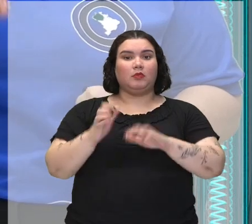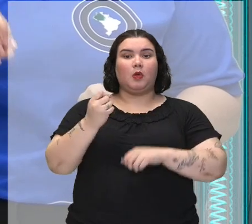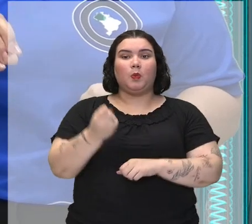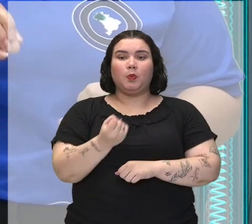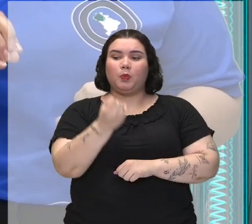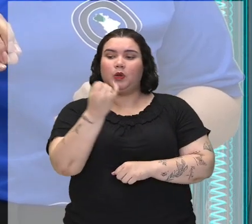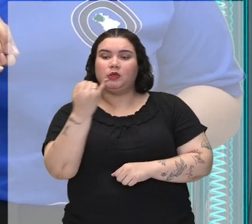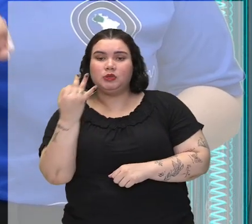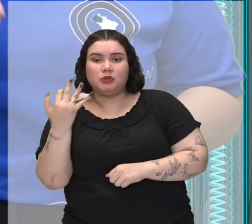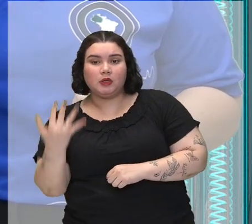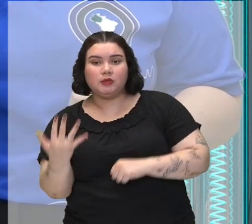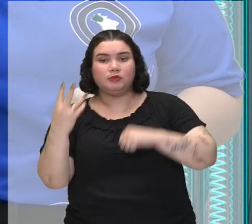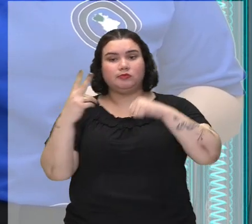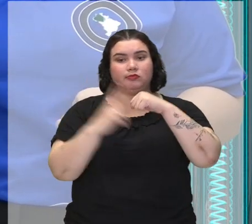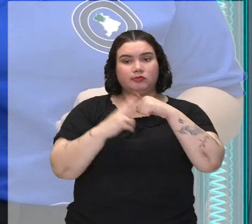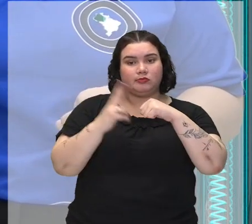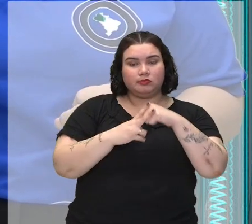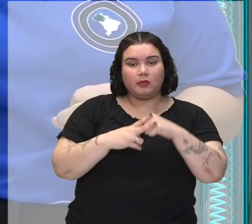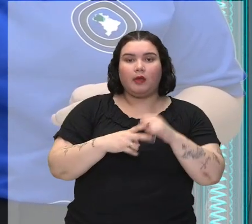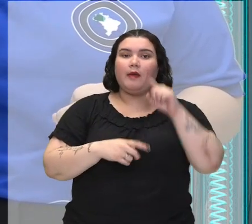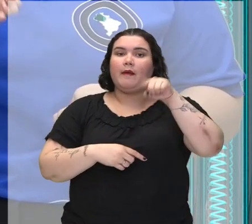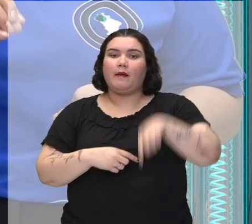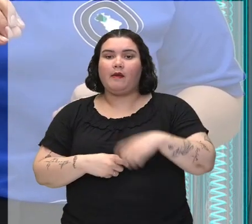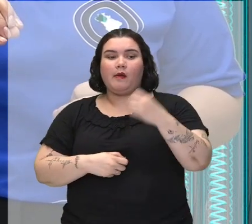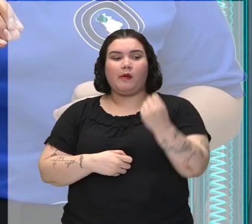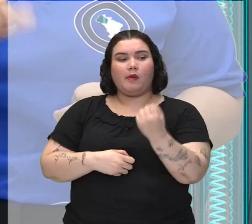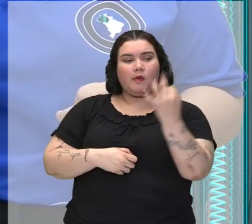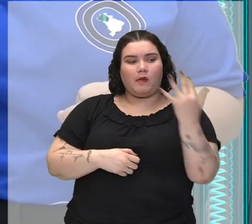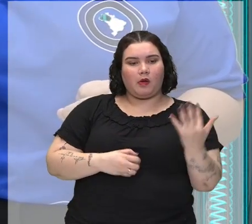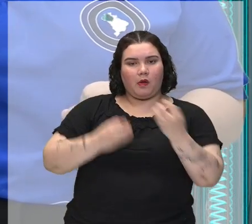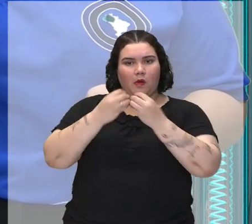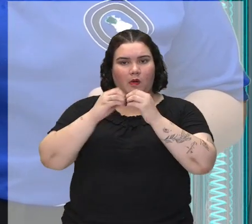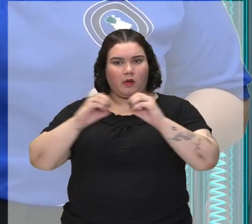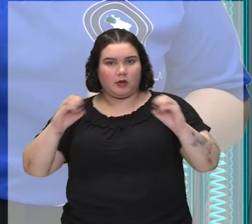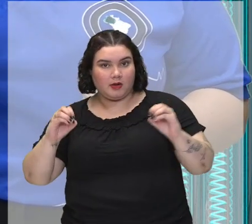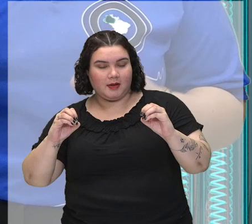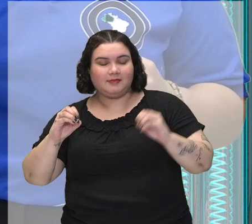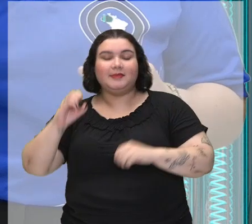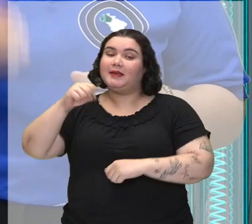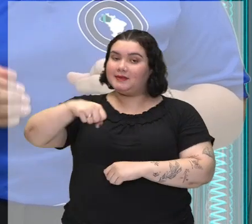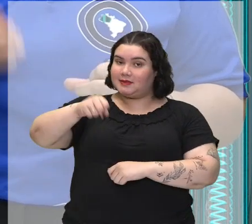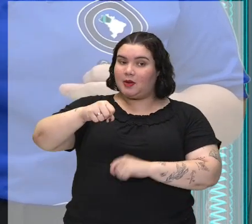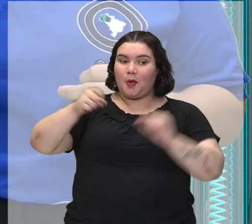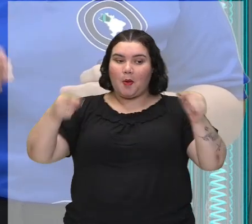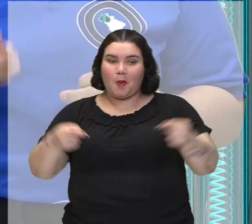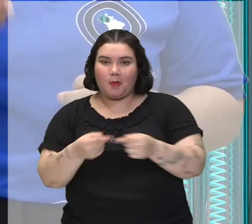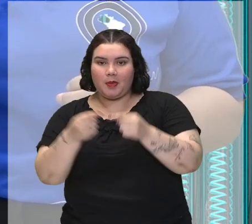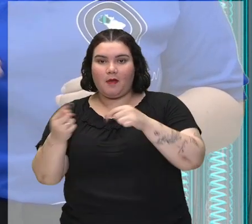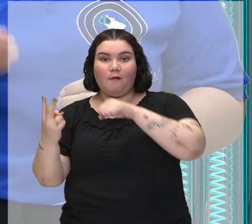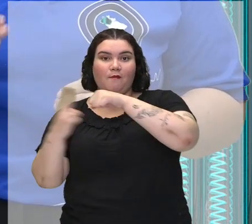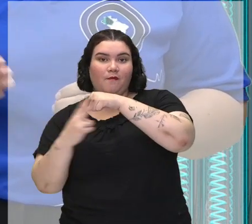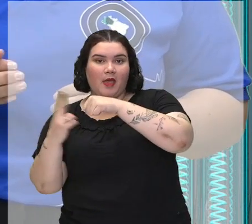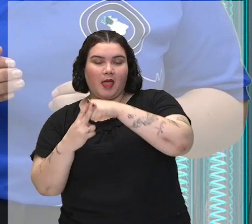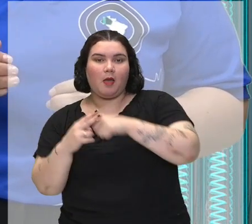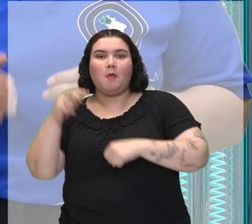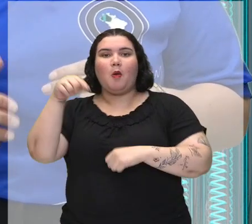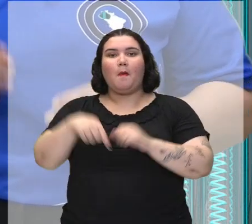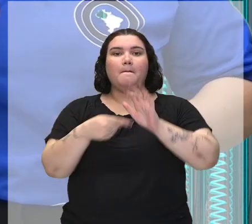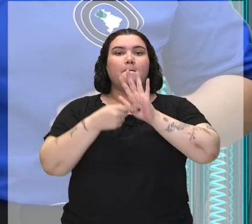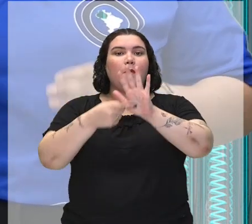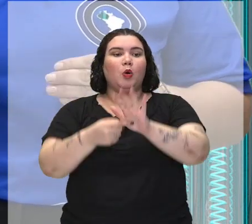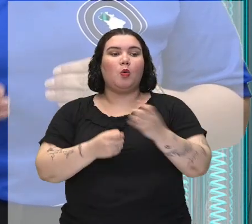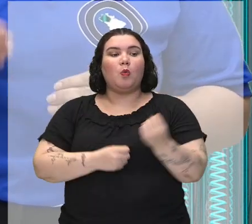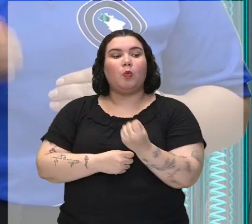quantidade de verbos é a quantidade de orações? Sim, os verbos vão sinalizar para